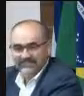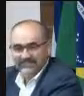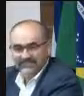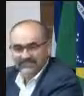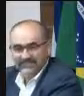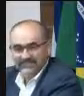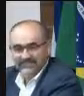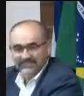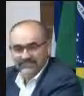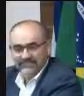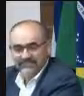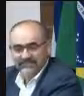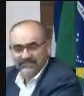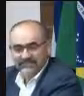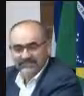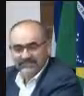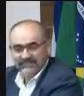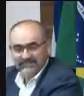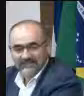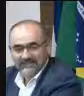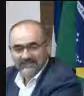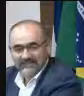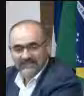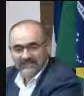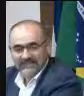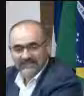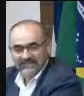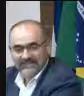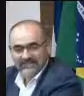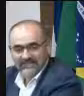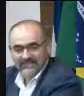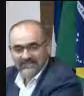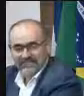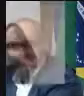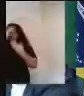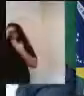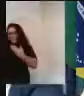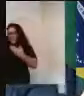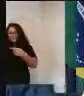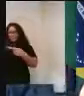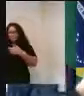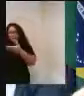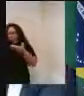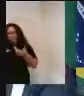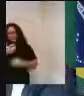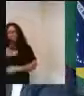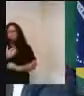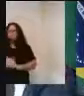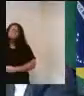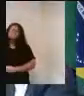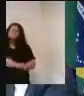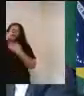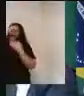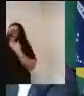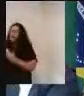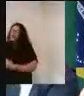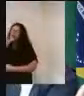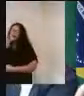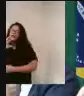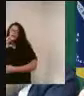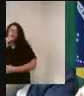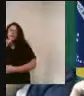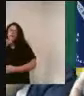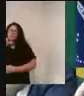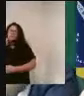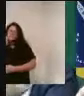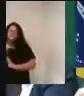Boa tarde a todas e todos. Primeiramente, quero agradecer o convite à doutora Tarsila e todos os representantes